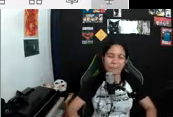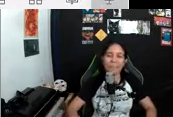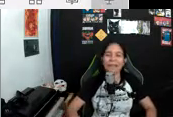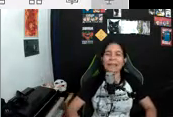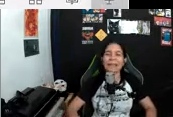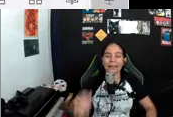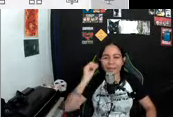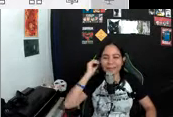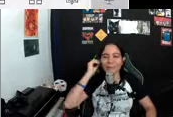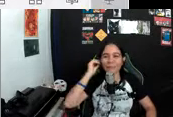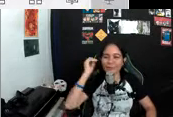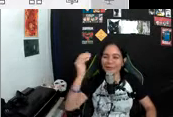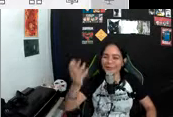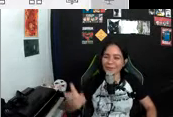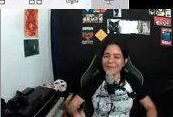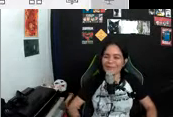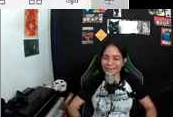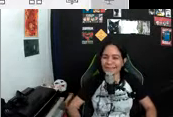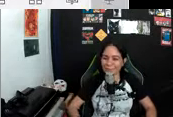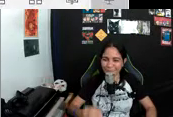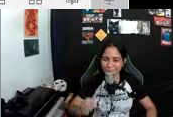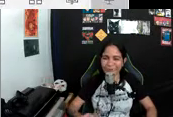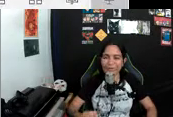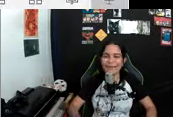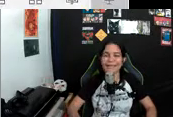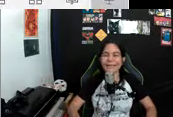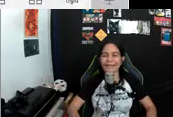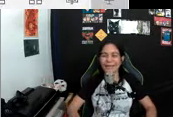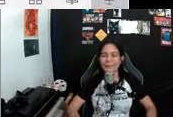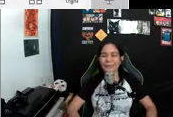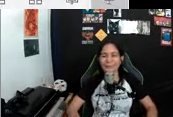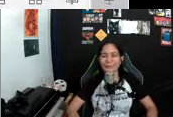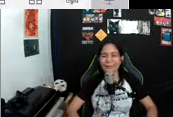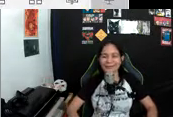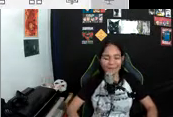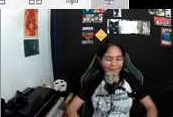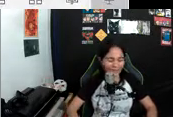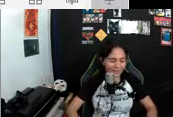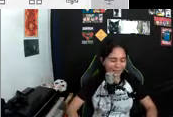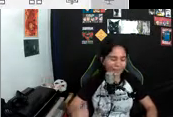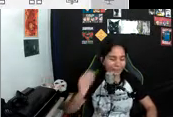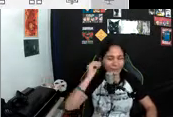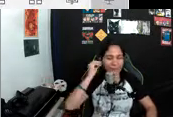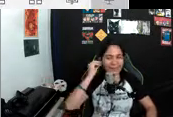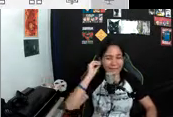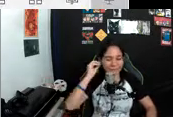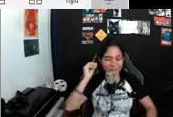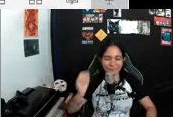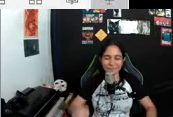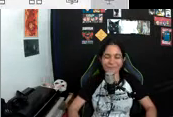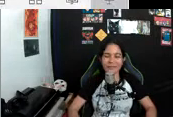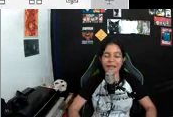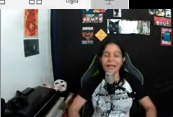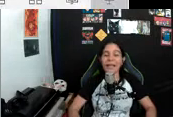podia. Né? Então, acho pouco numa situação essa. É bom, né, que realmente aconteça mais disso, para